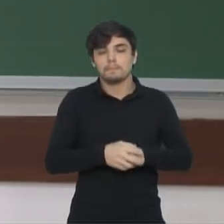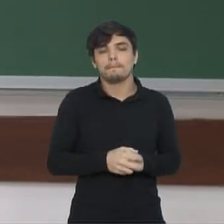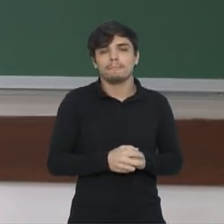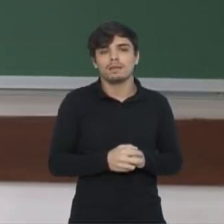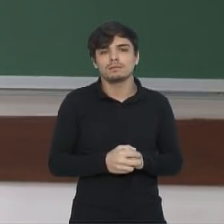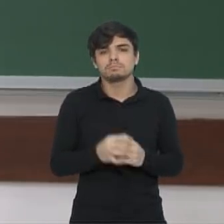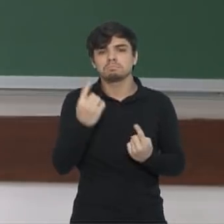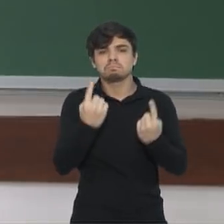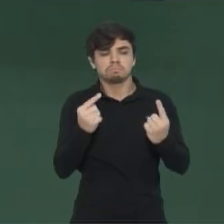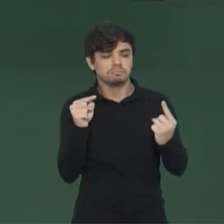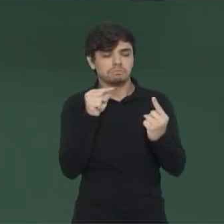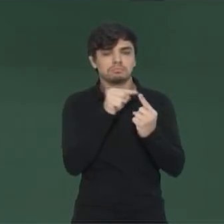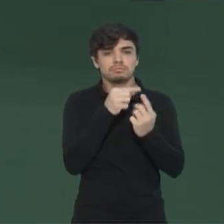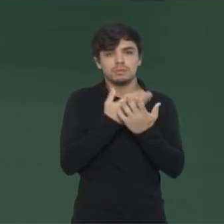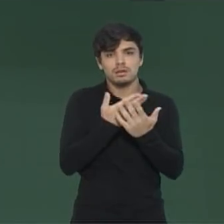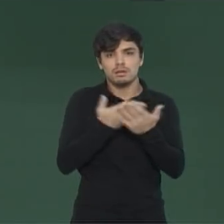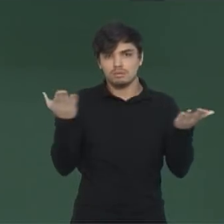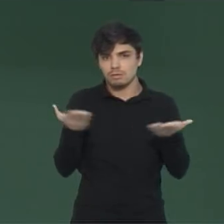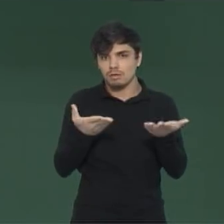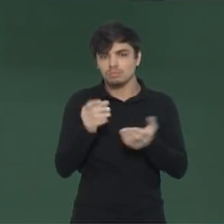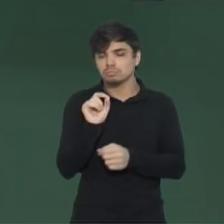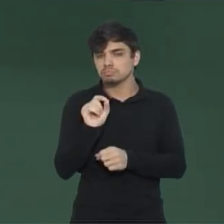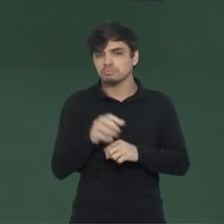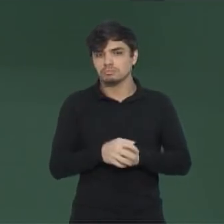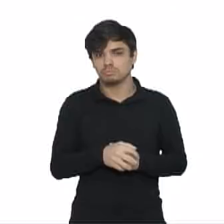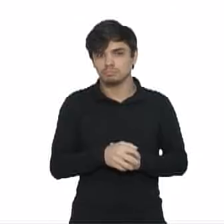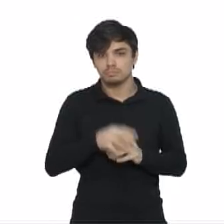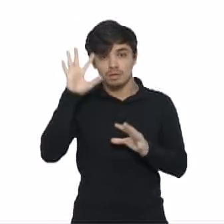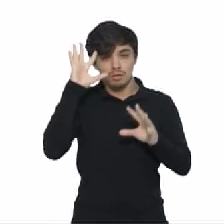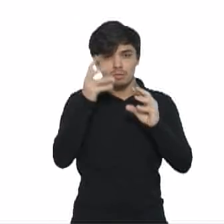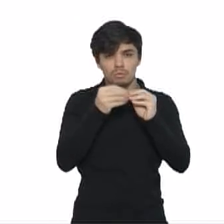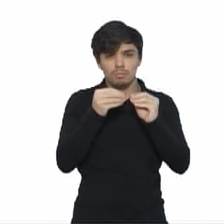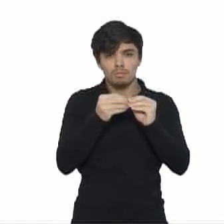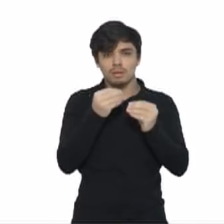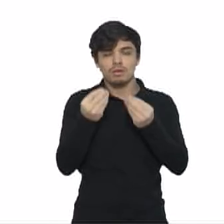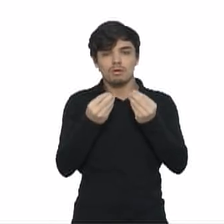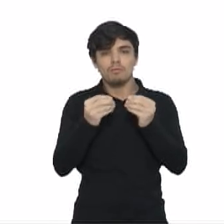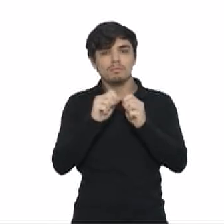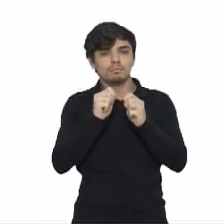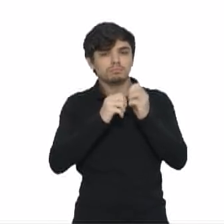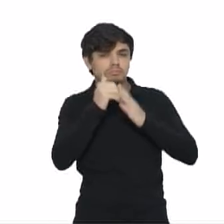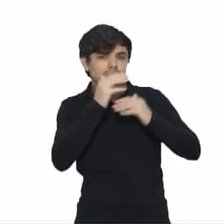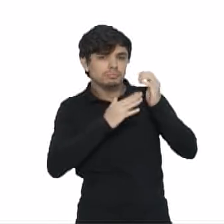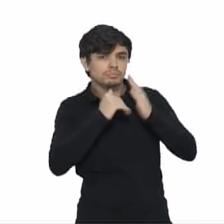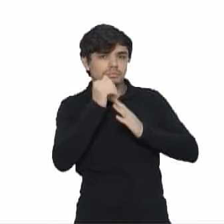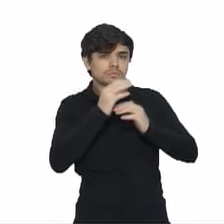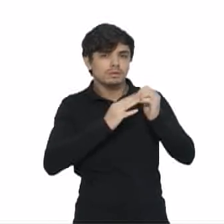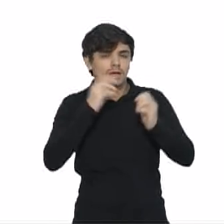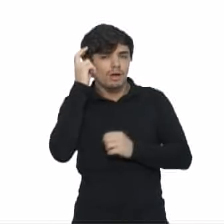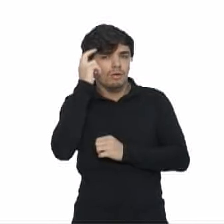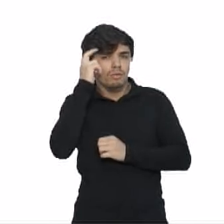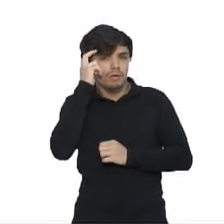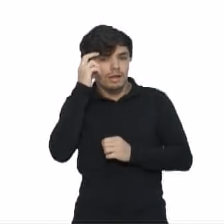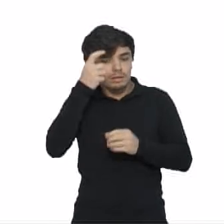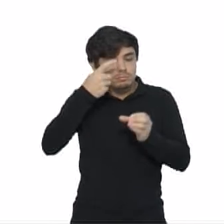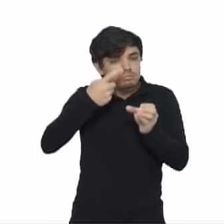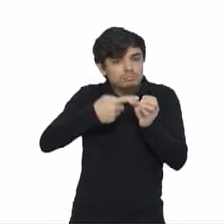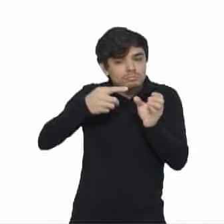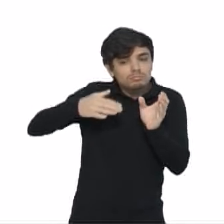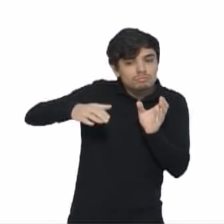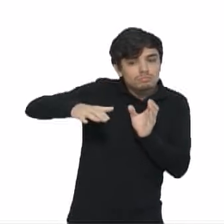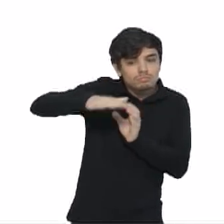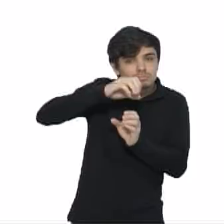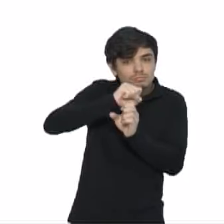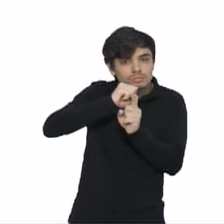Quais são então os objetivos da nossa aula de hoje, pessoal? Compreender como constituíram-se a cultura da sociedade romana a partir